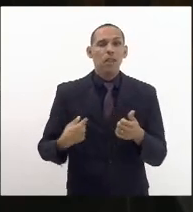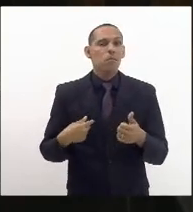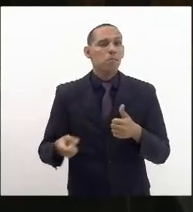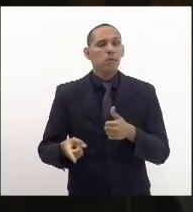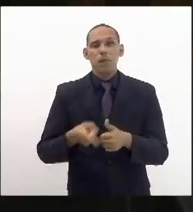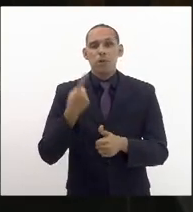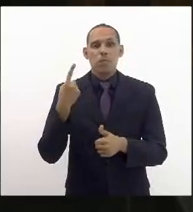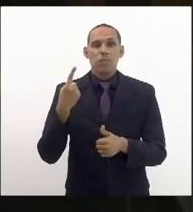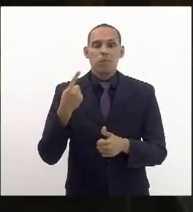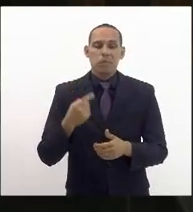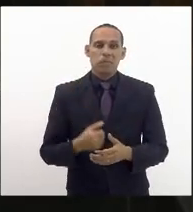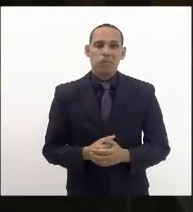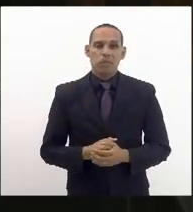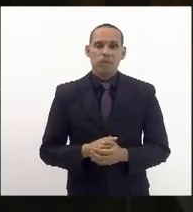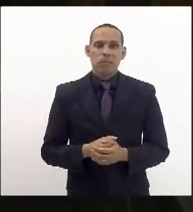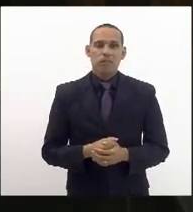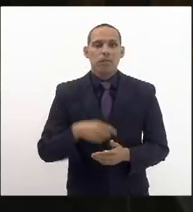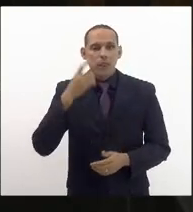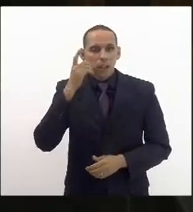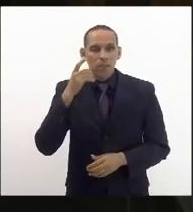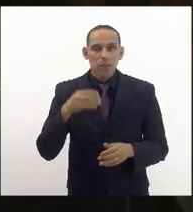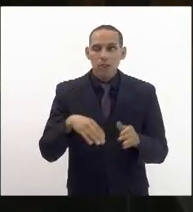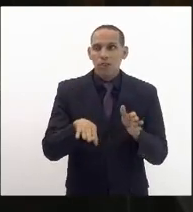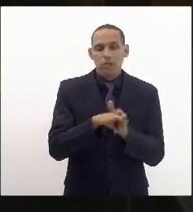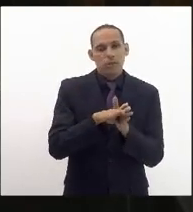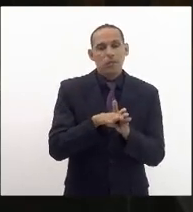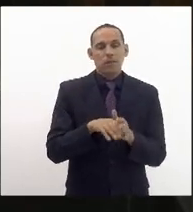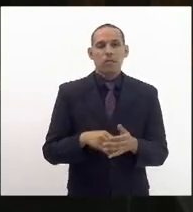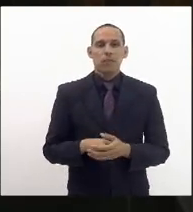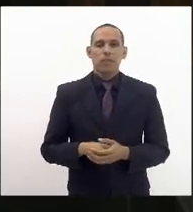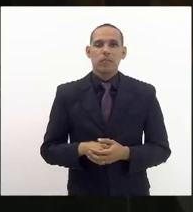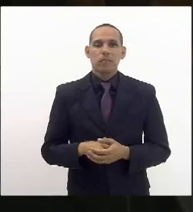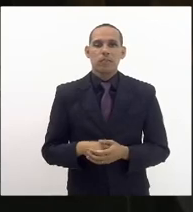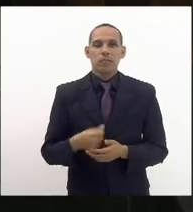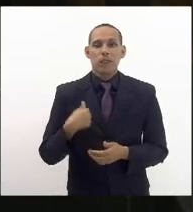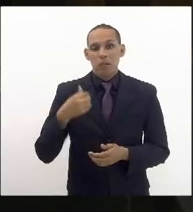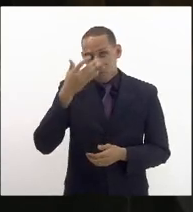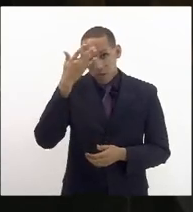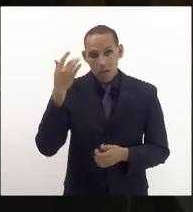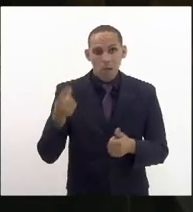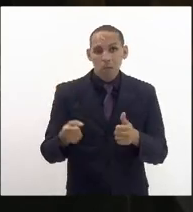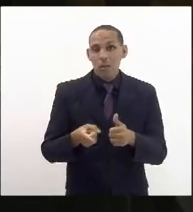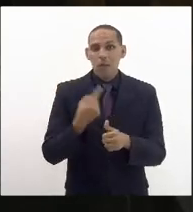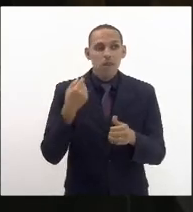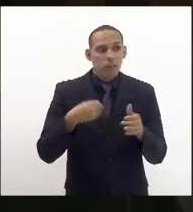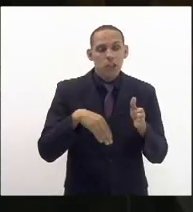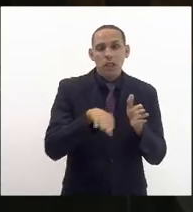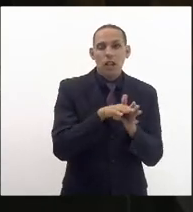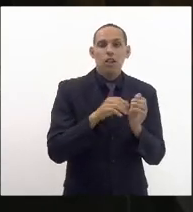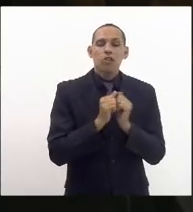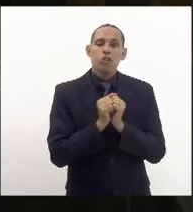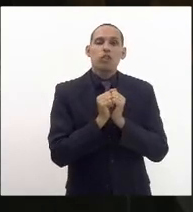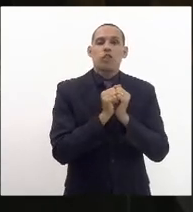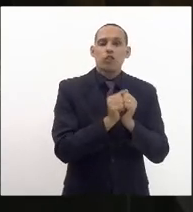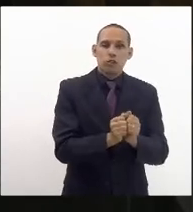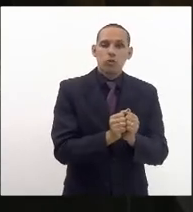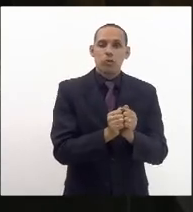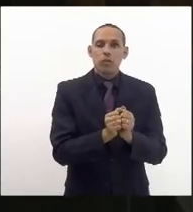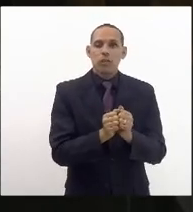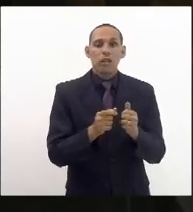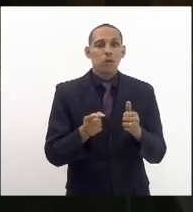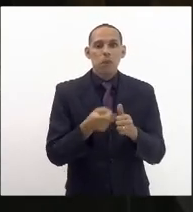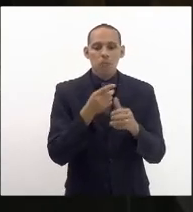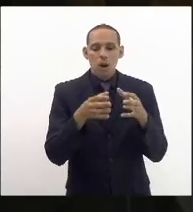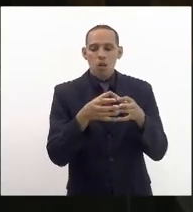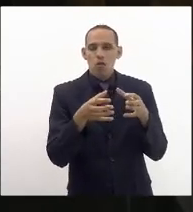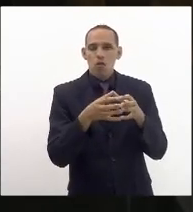primeiro deputado a chegar. Aliás, eu fui a primeira, uma das primeiras pessoas a chegar, que cheguei acompanhado da primeira guarnição